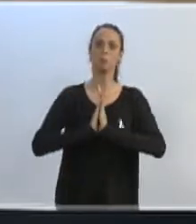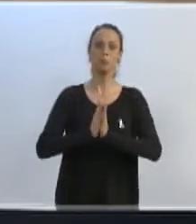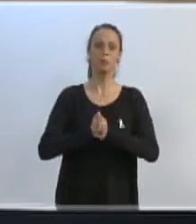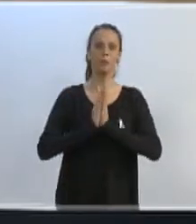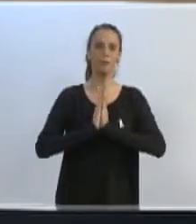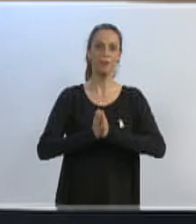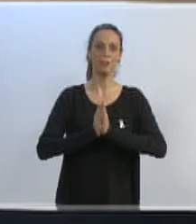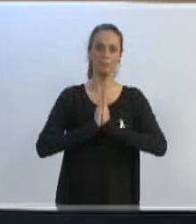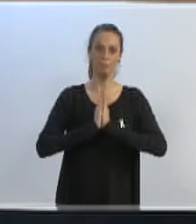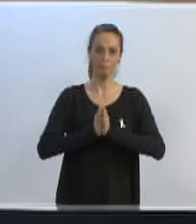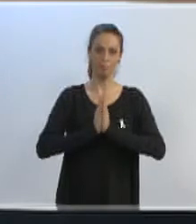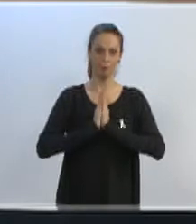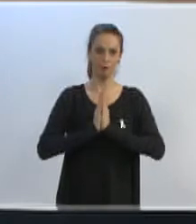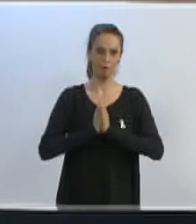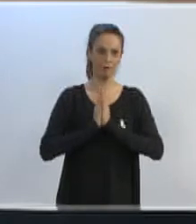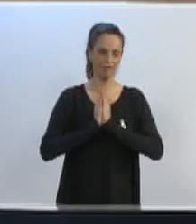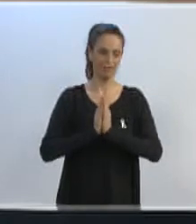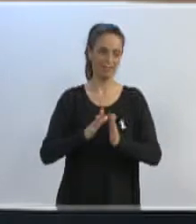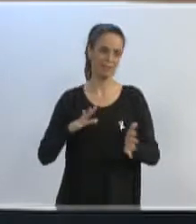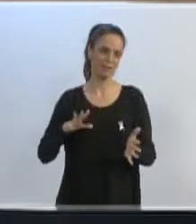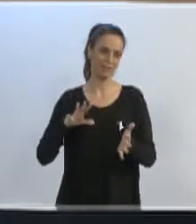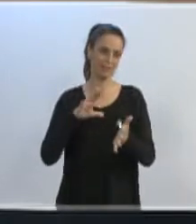é só fazer a inscrição.